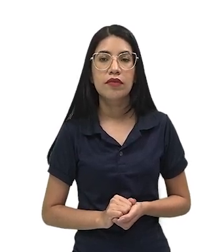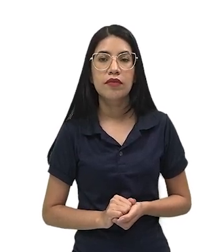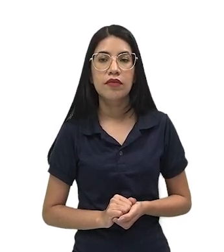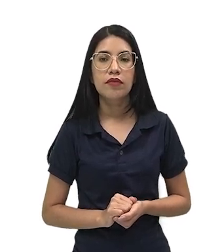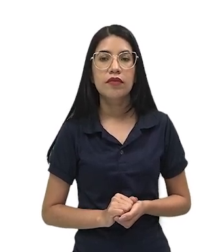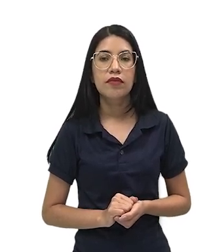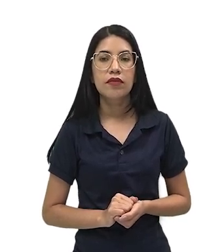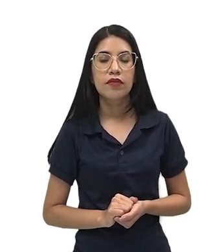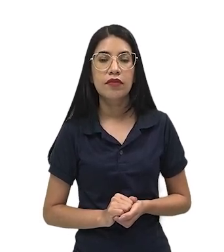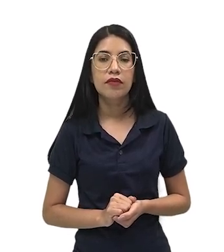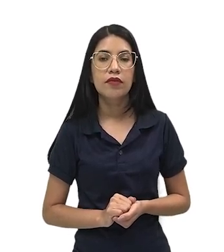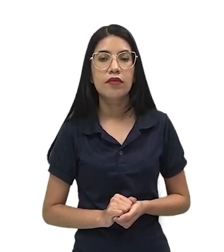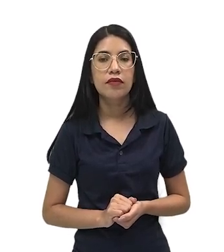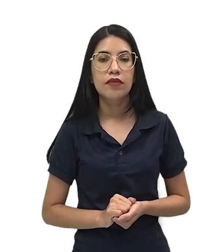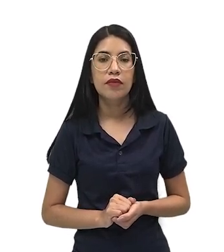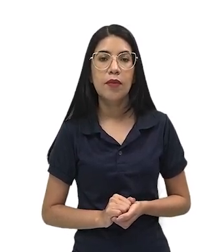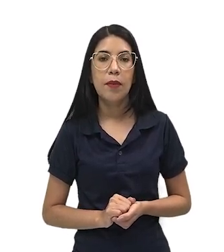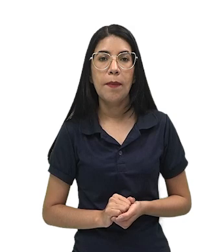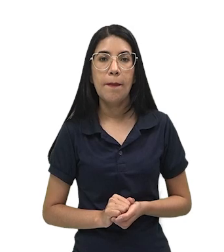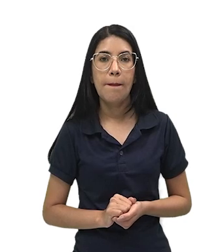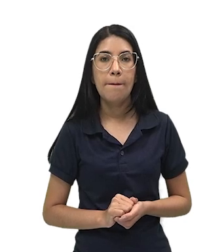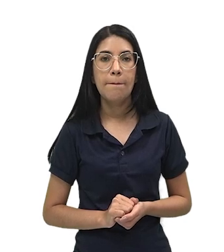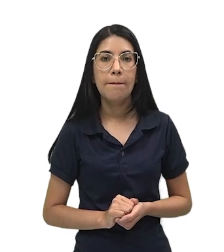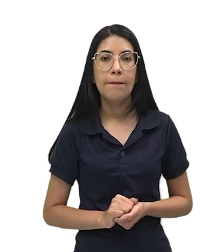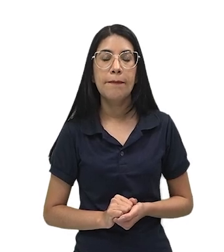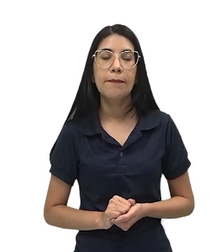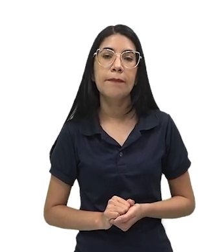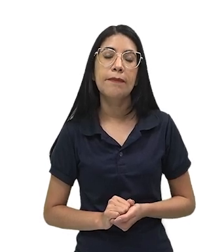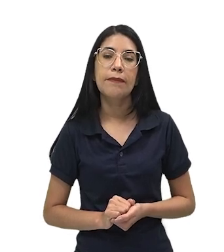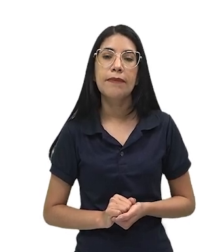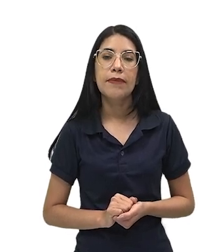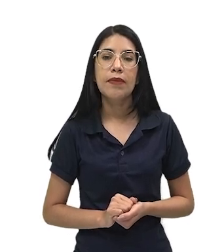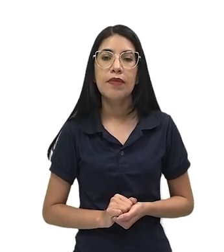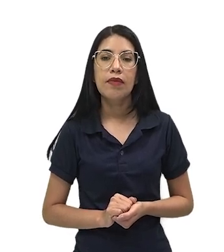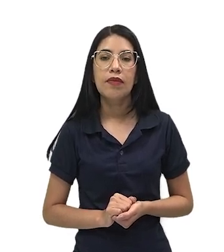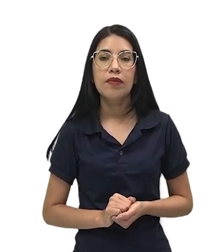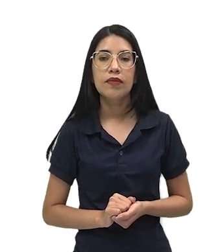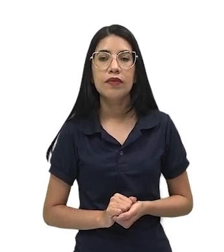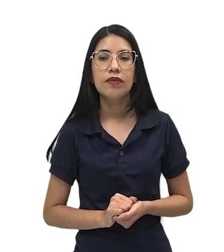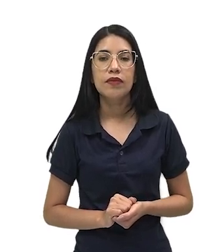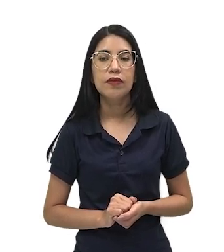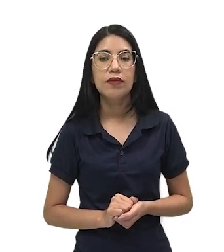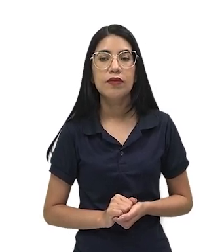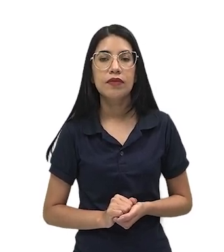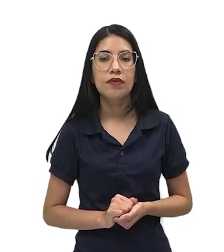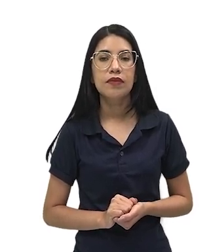ó. 3 subtraindo dá 2, 24, olha.